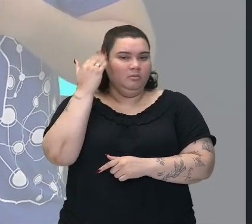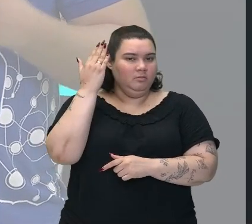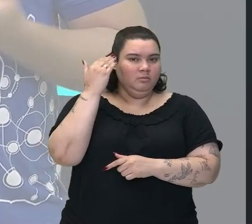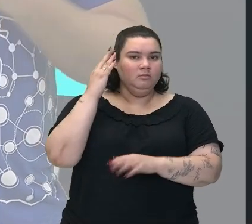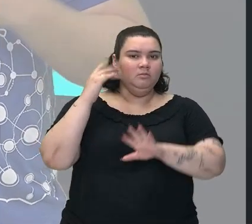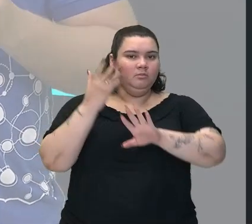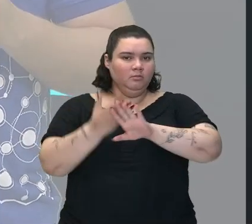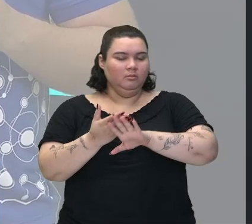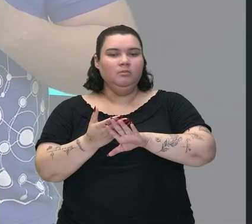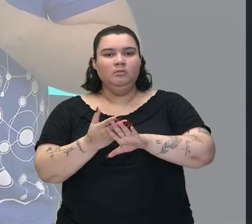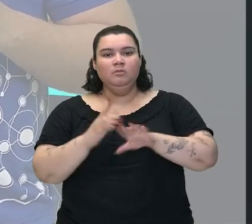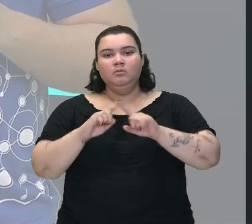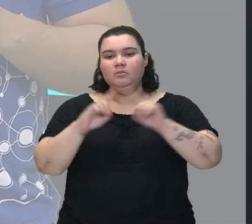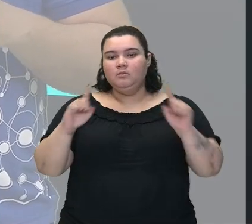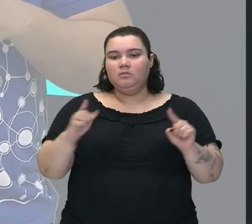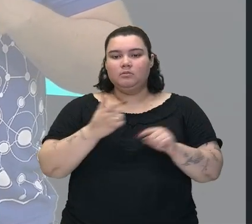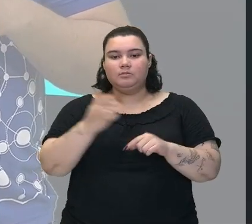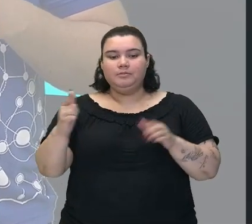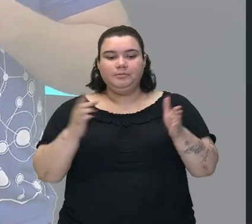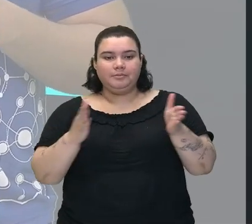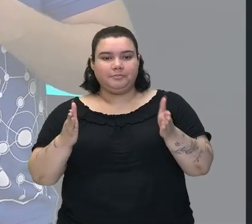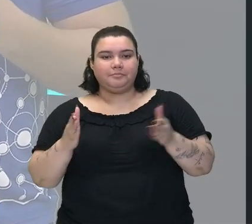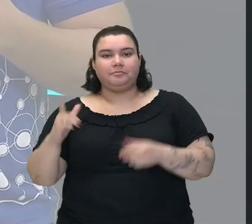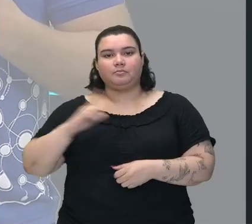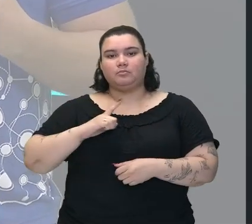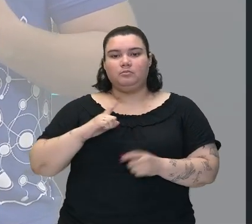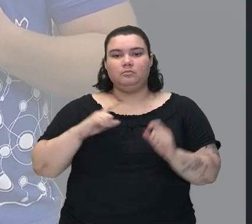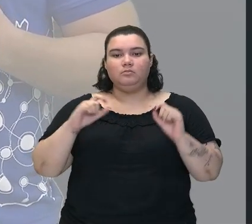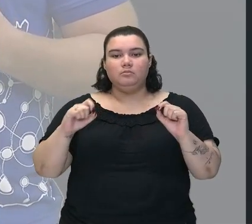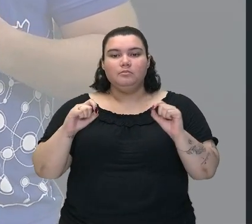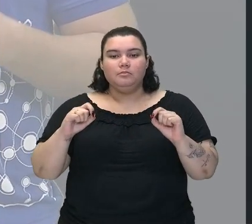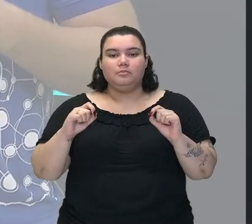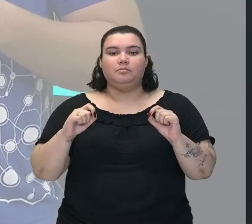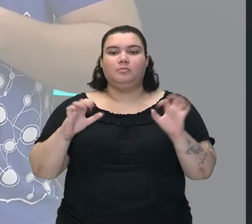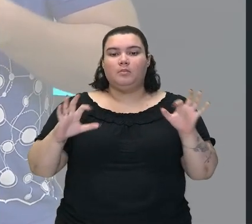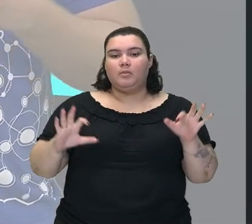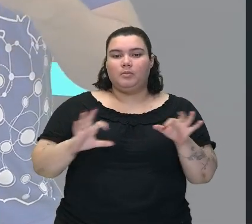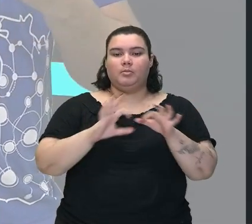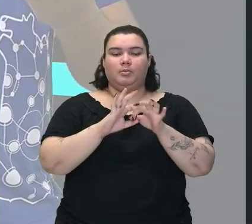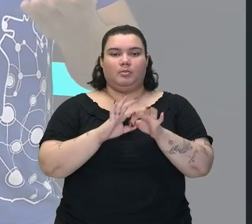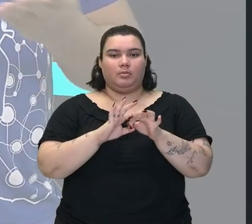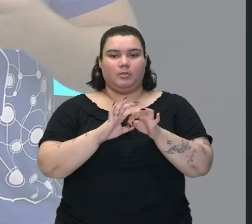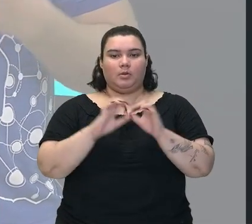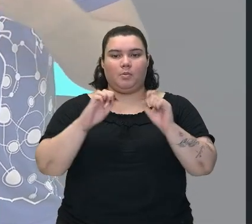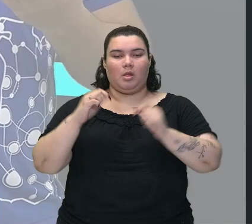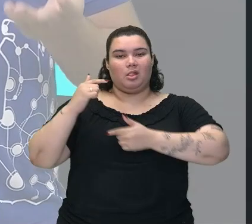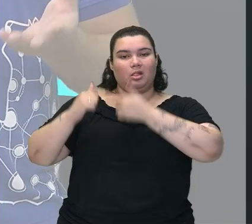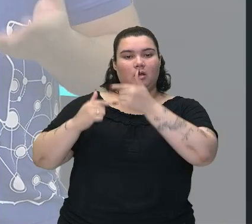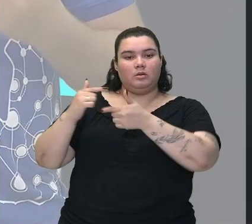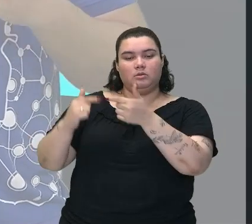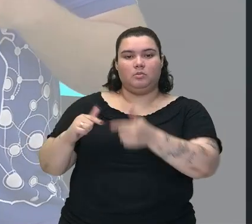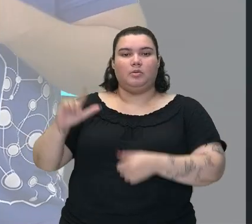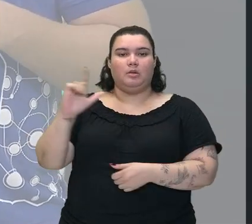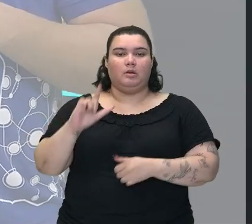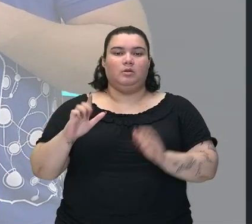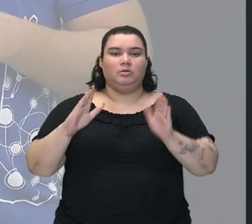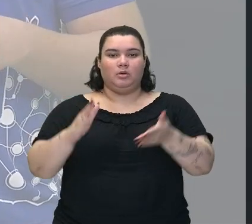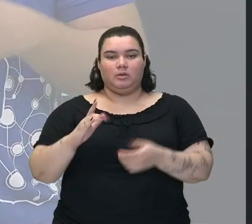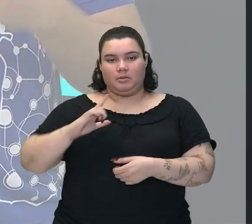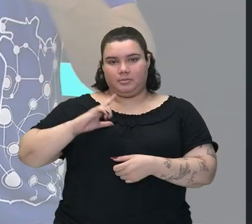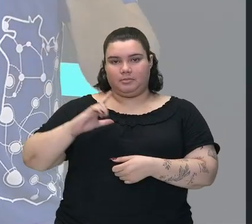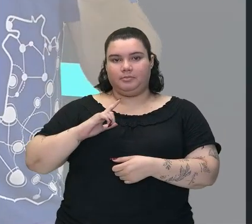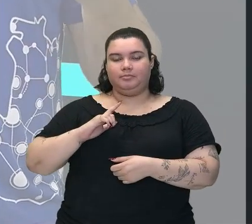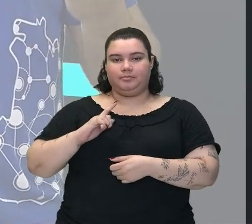momento, mas em outros momentos ele vai estar ali muito próximo, muito ligado a uma tradição literária que já passou. As correntes